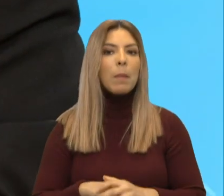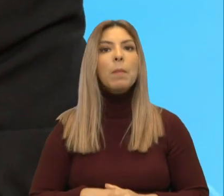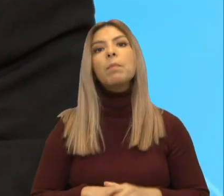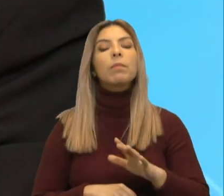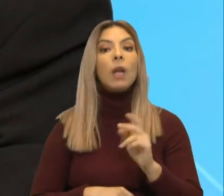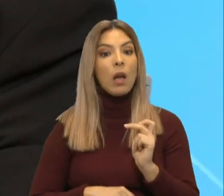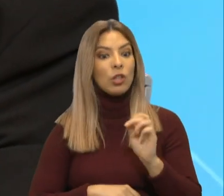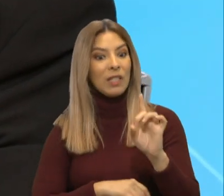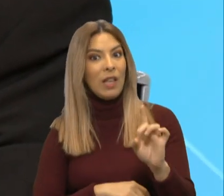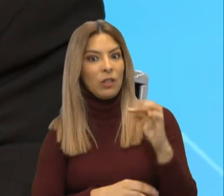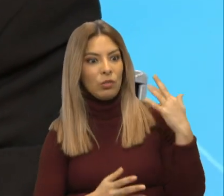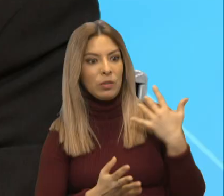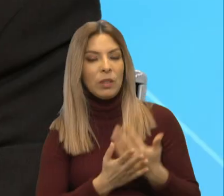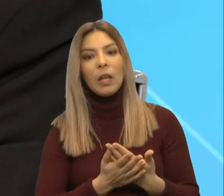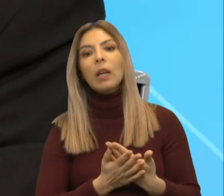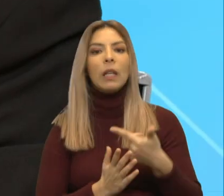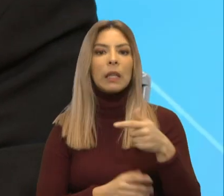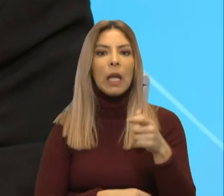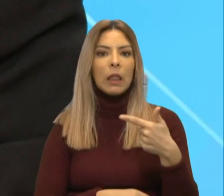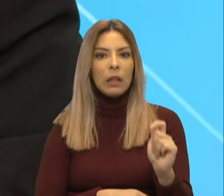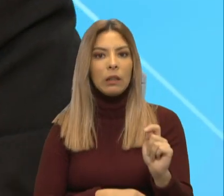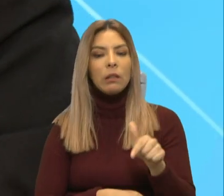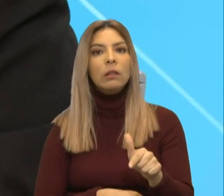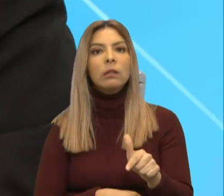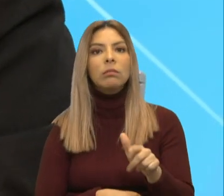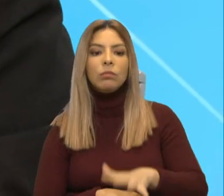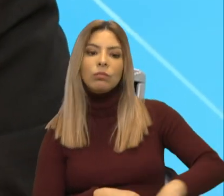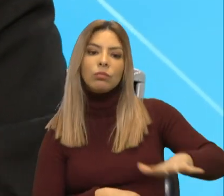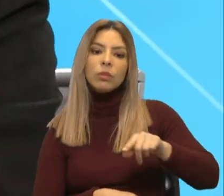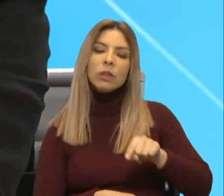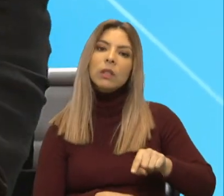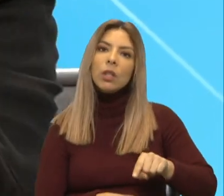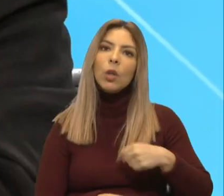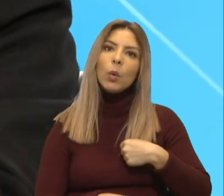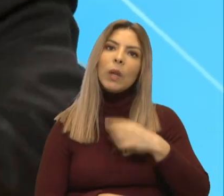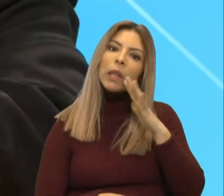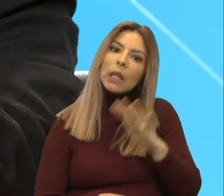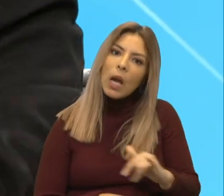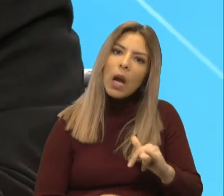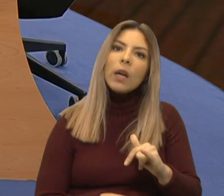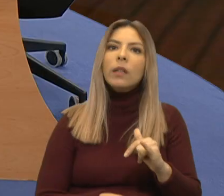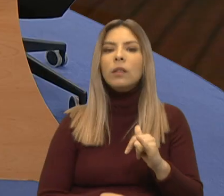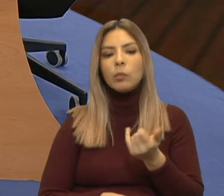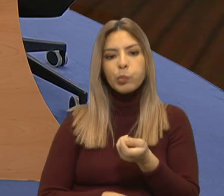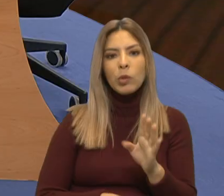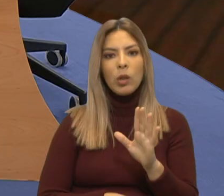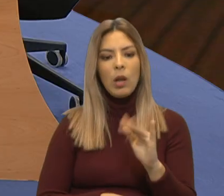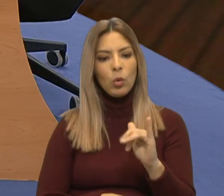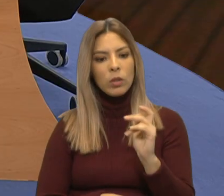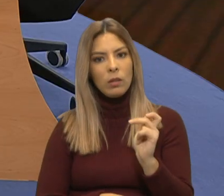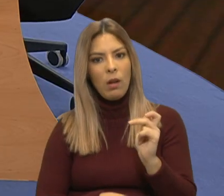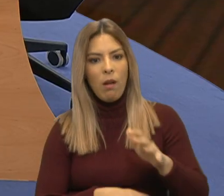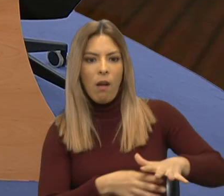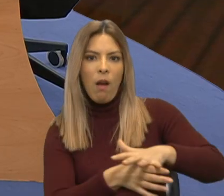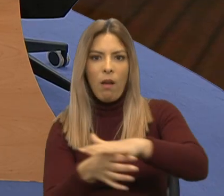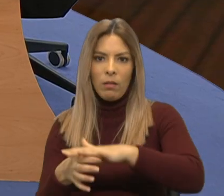anos como Bispo de Tete, procurei, digamos assim, atuar em 2 áreas importantes. Primeiro, da